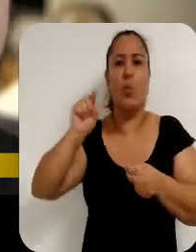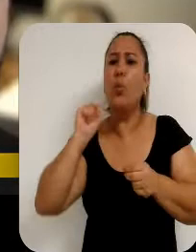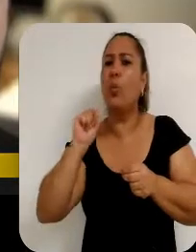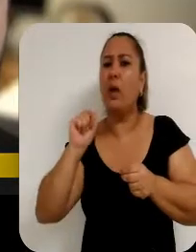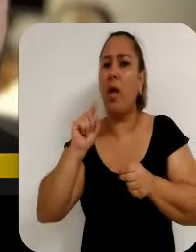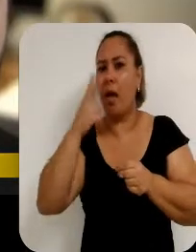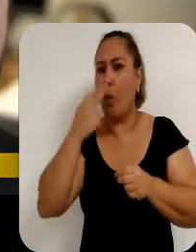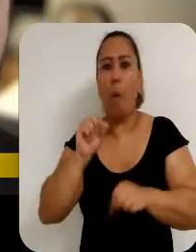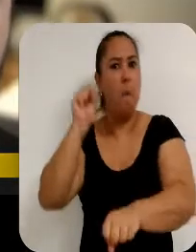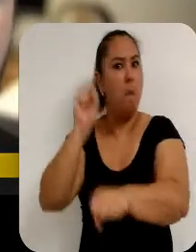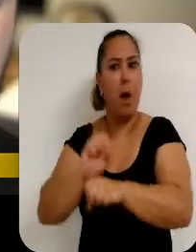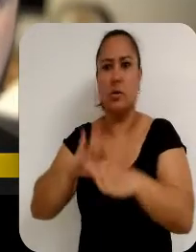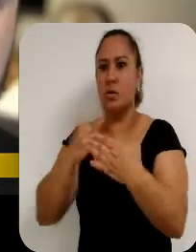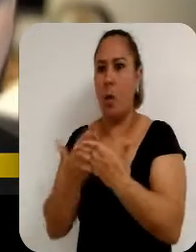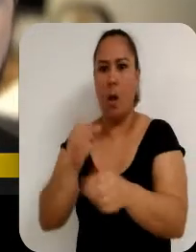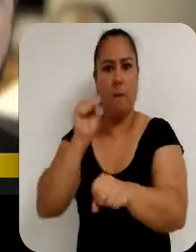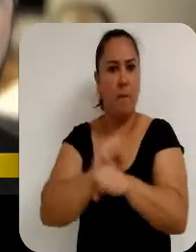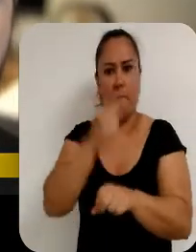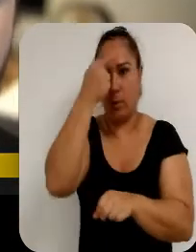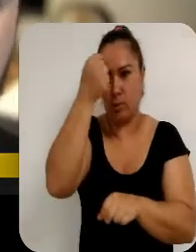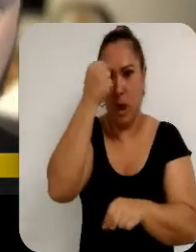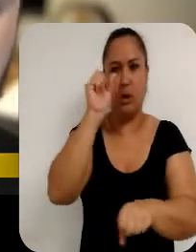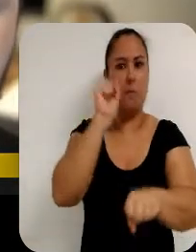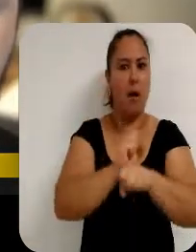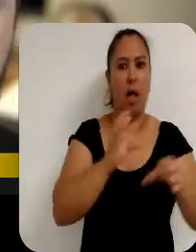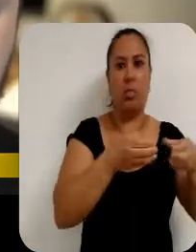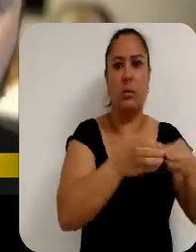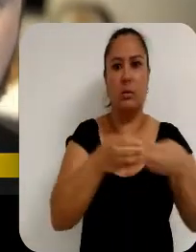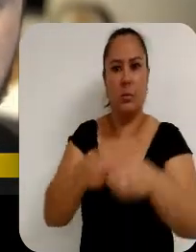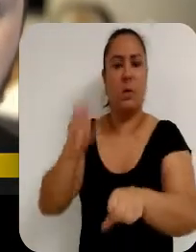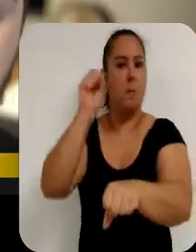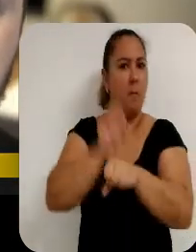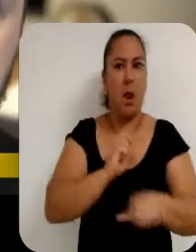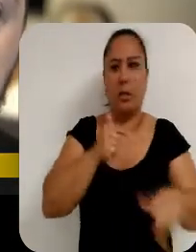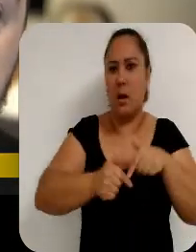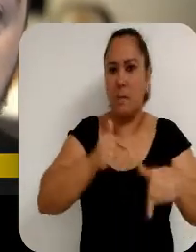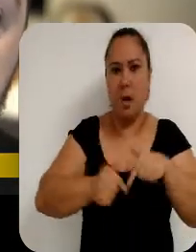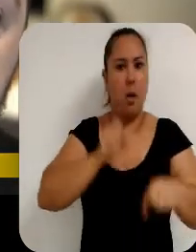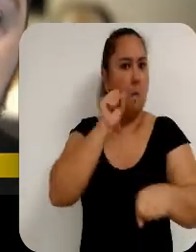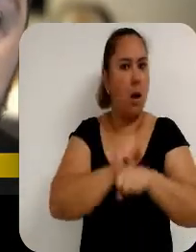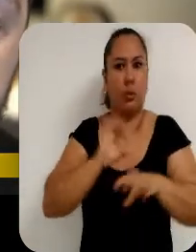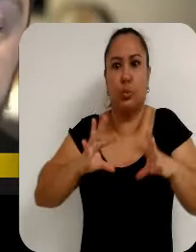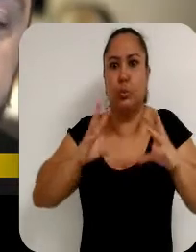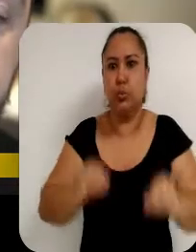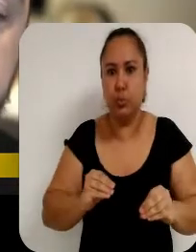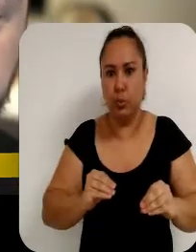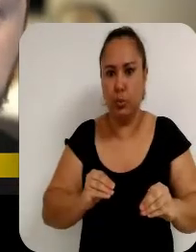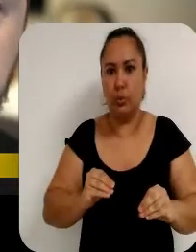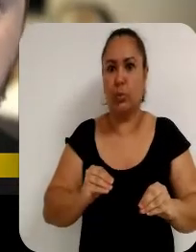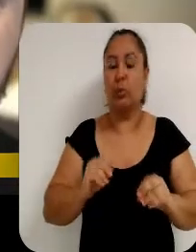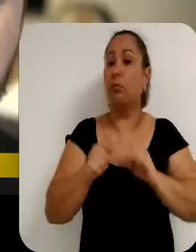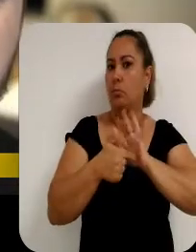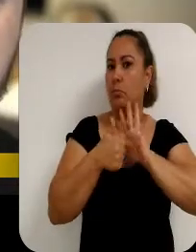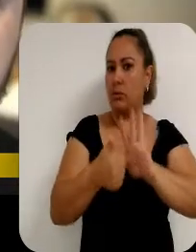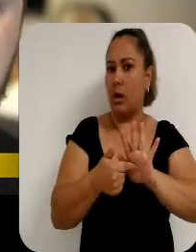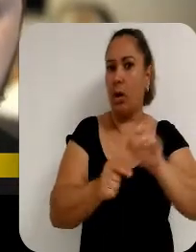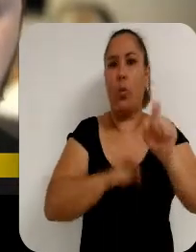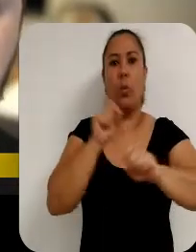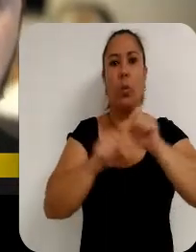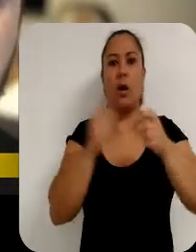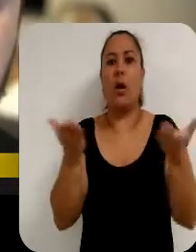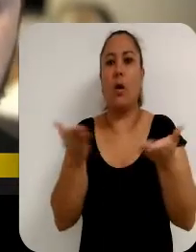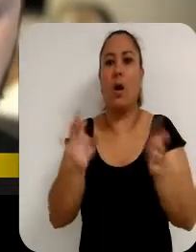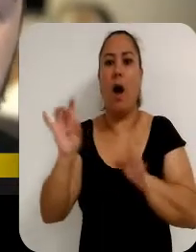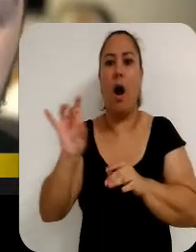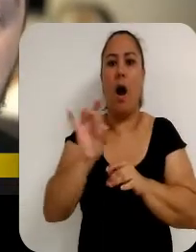faculdade, parar transporte, parar trabalho, parar algumas coisas, e eu vou mostrar o que é o cenário de cada uma delas. E eles